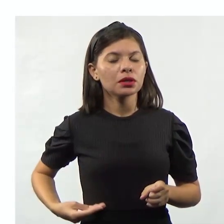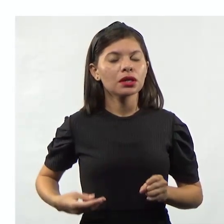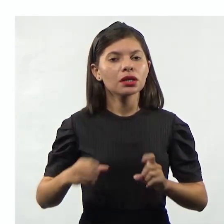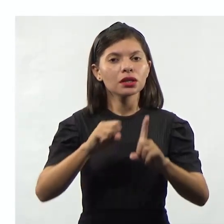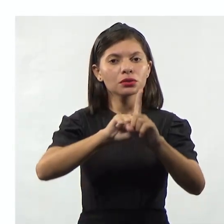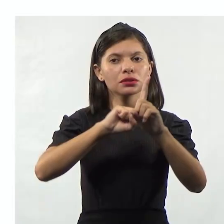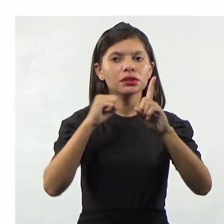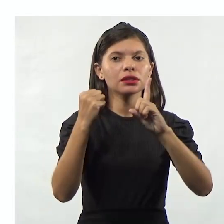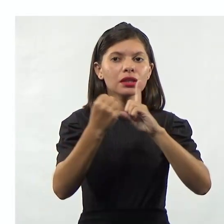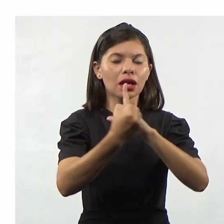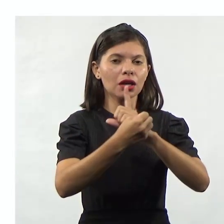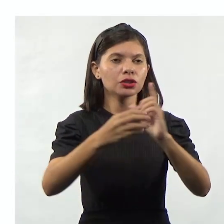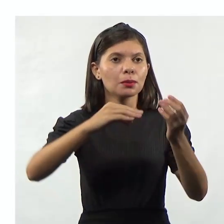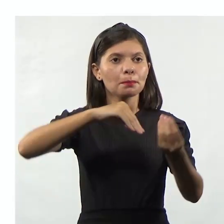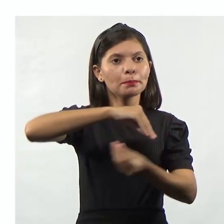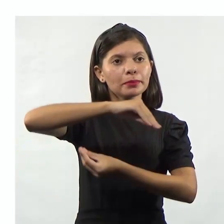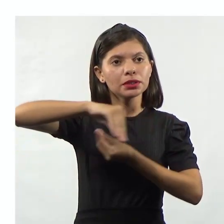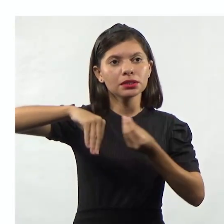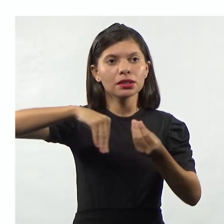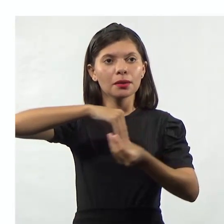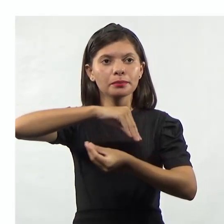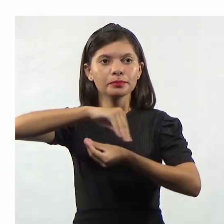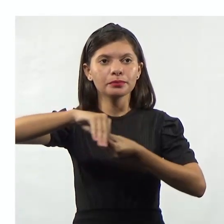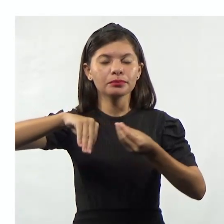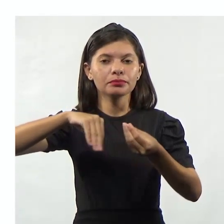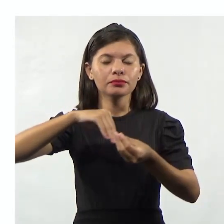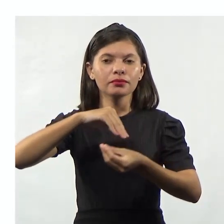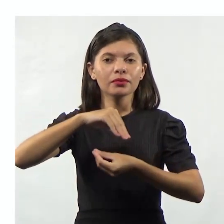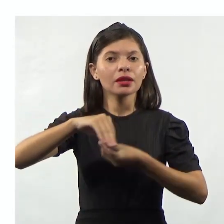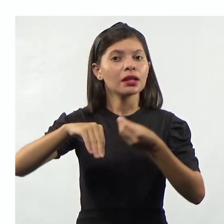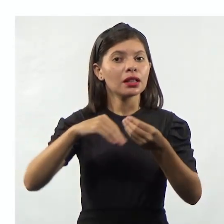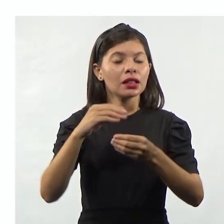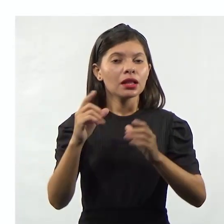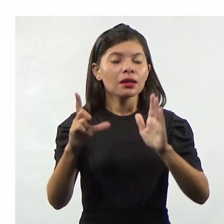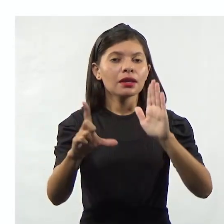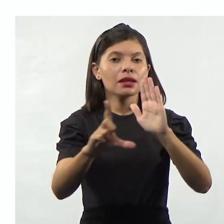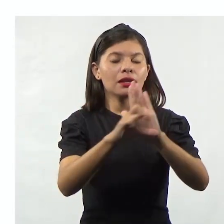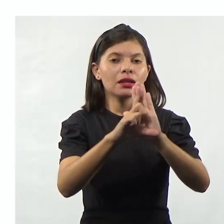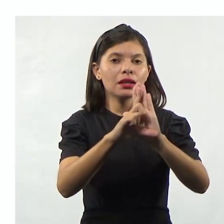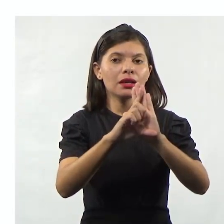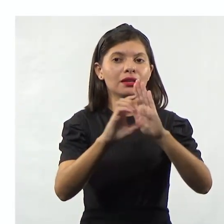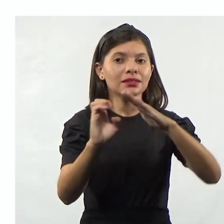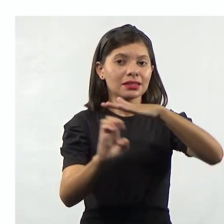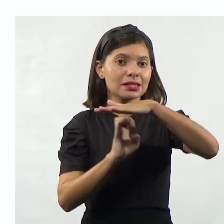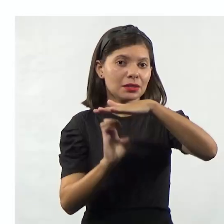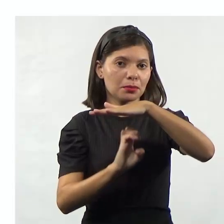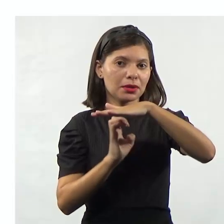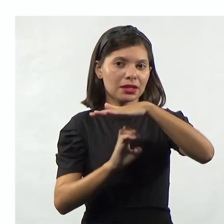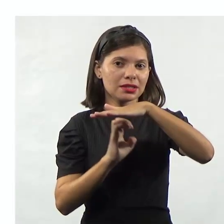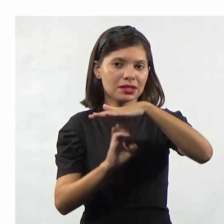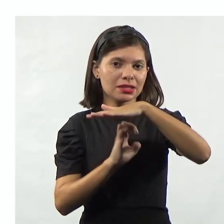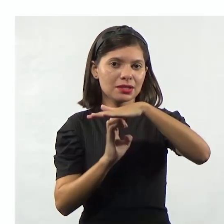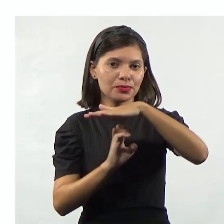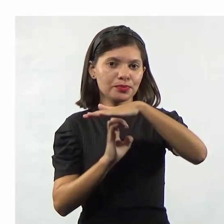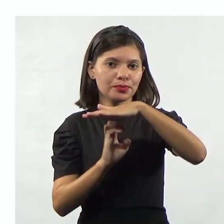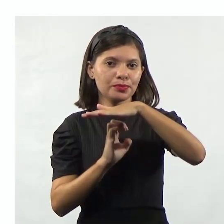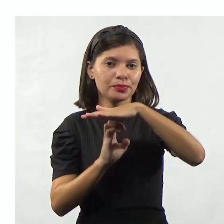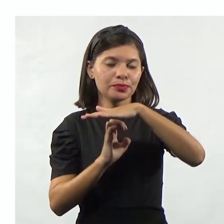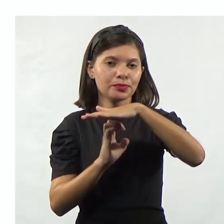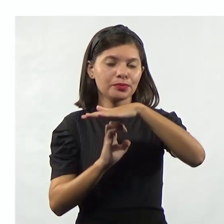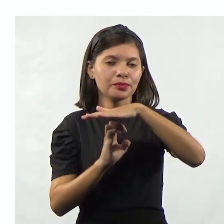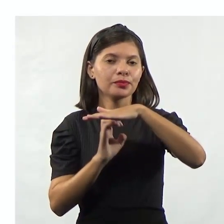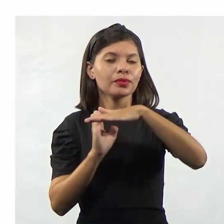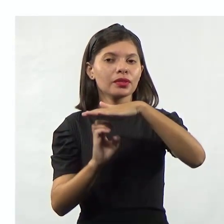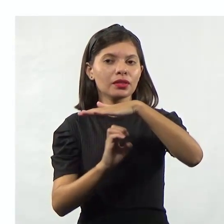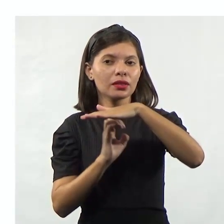empresas públicas e as sociedades de economia mistas e as suas subsidiárias, regida pela lei das estatais, que é essa